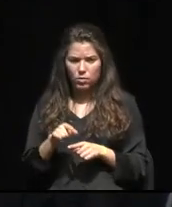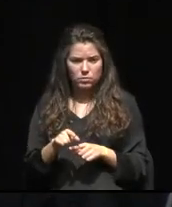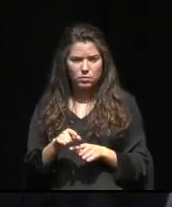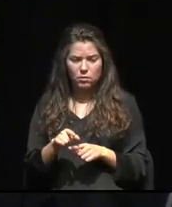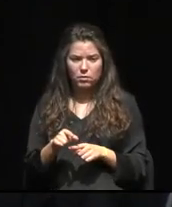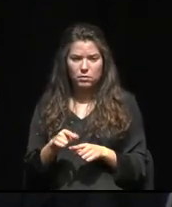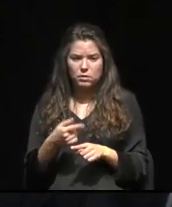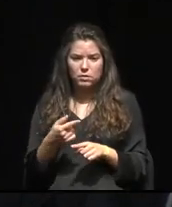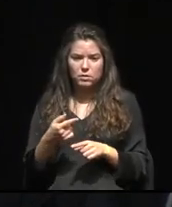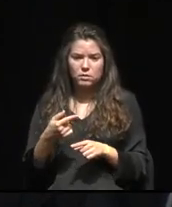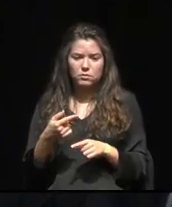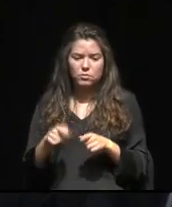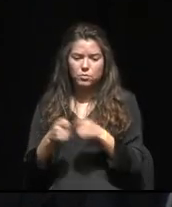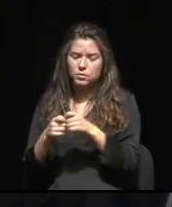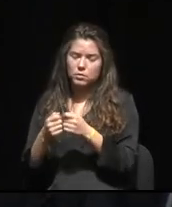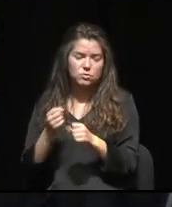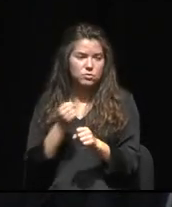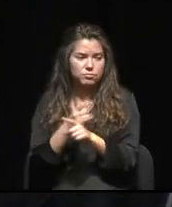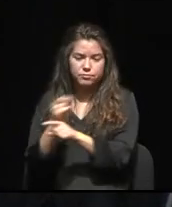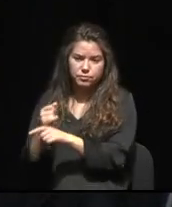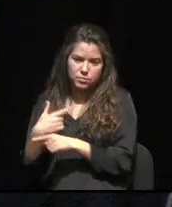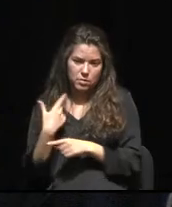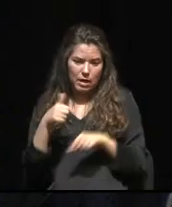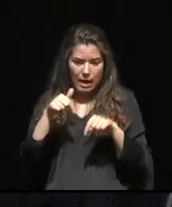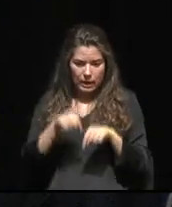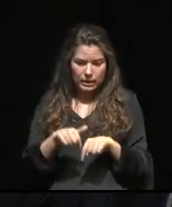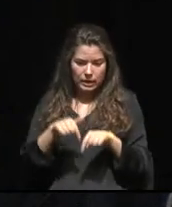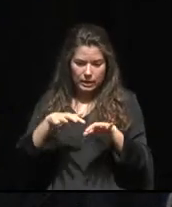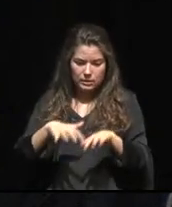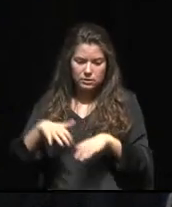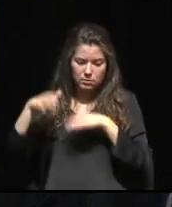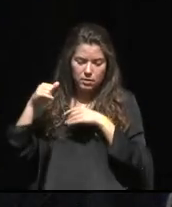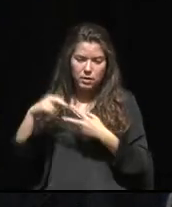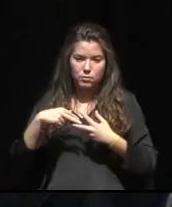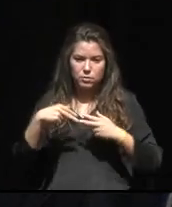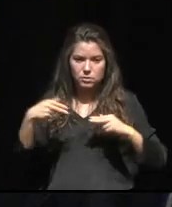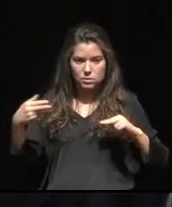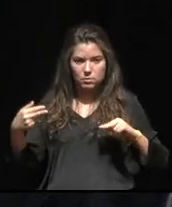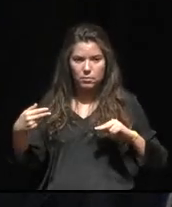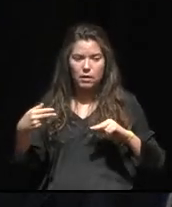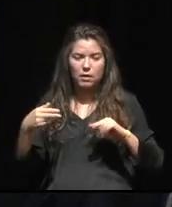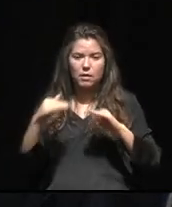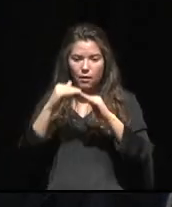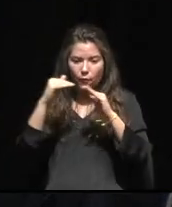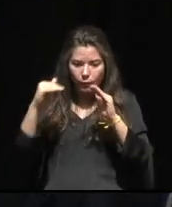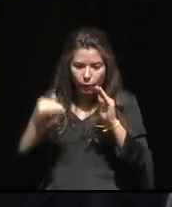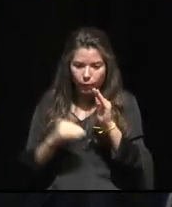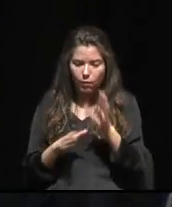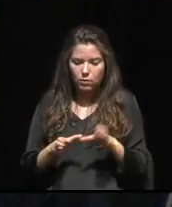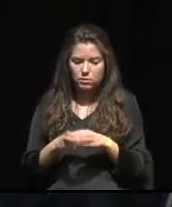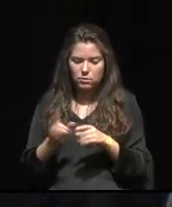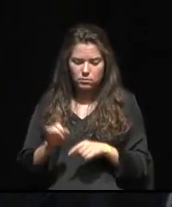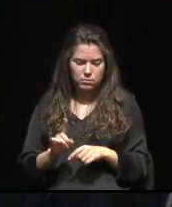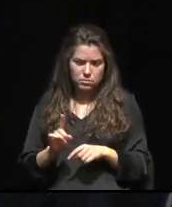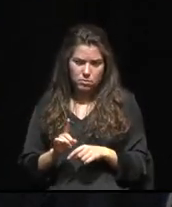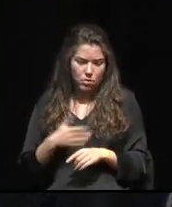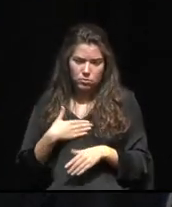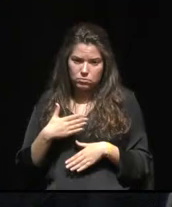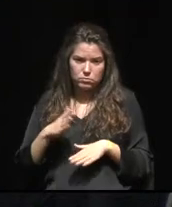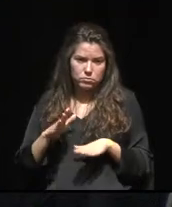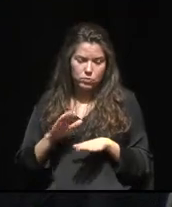que nenhuma das forças políticas aqui representadas nesta Assembleia Municipal baixo o que quer que seja a primeira comissão